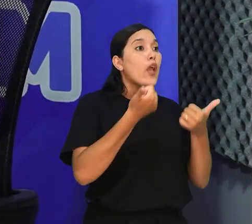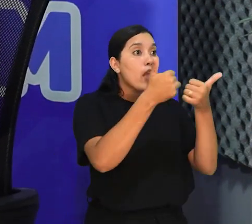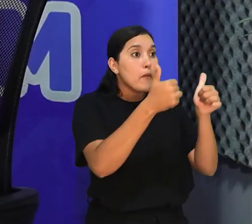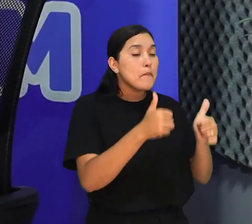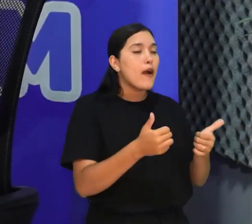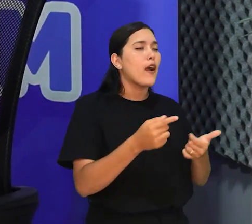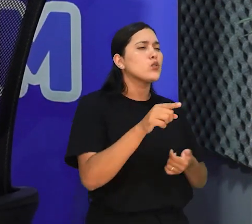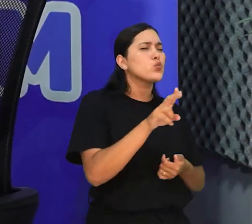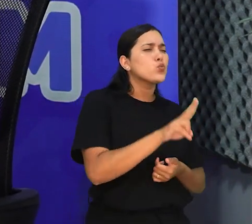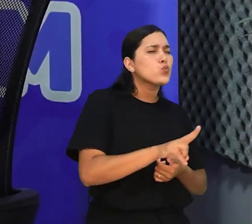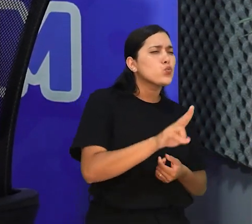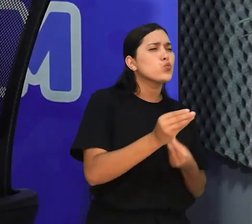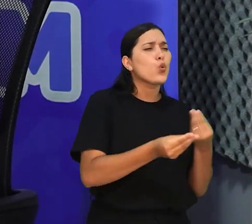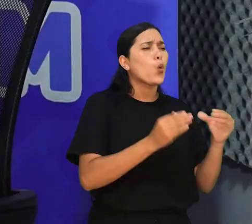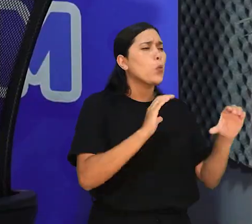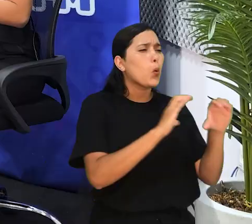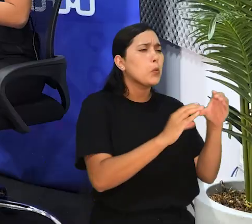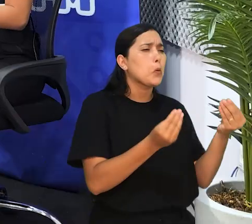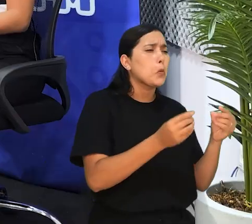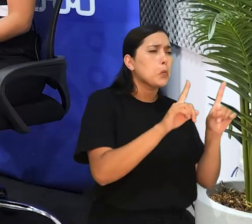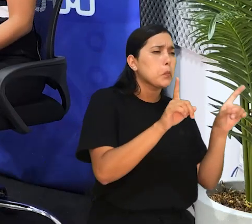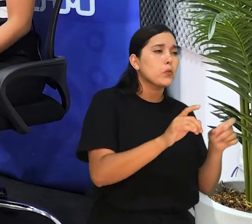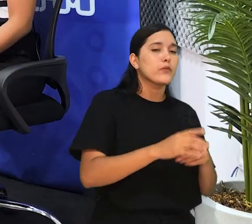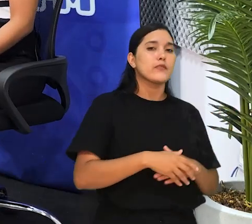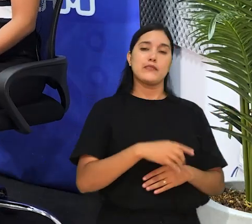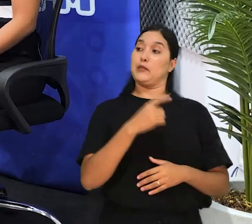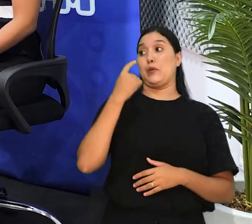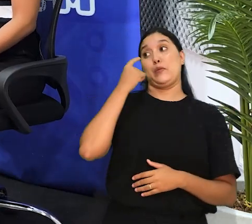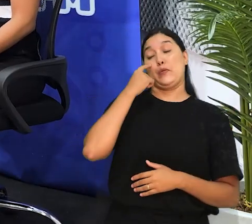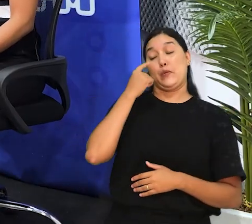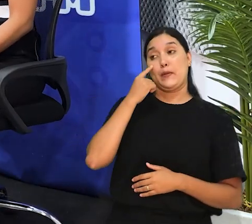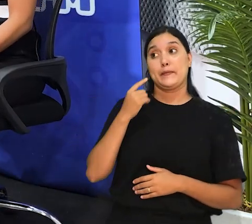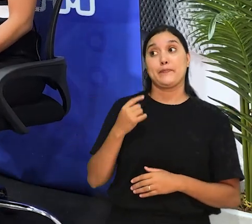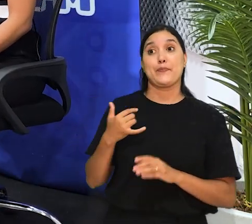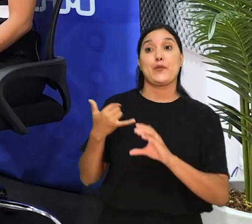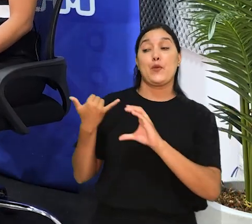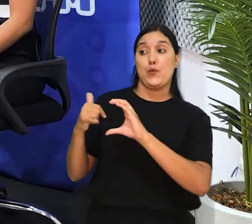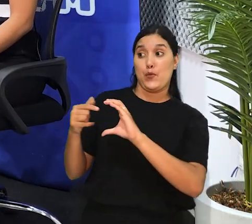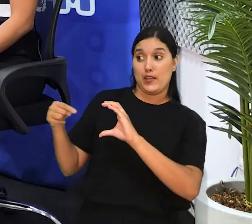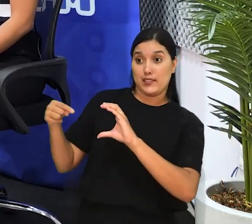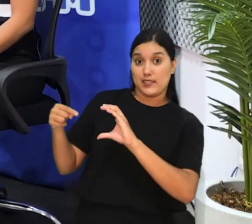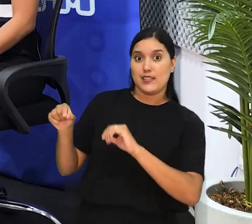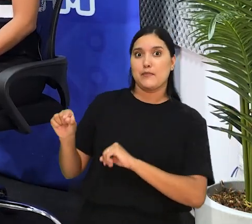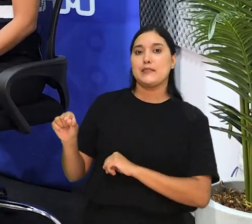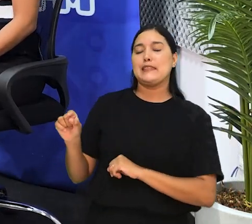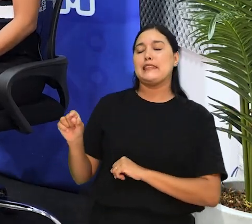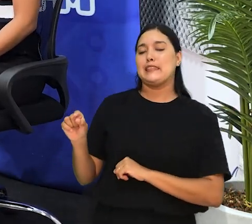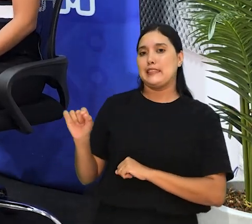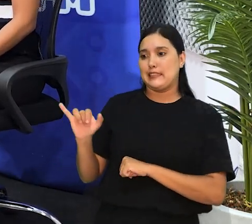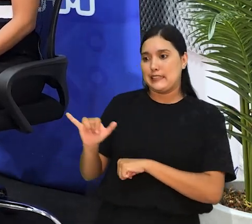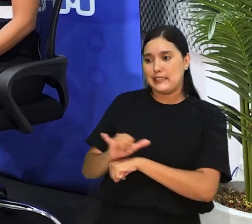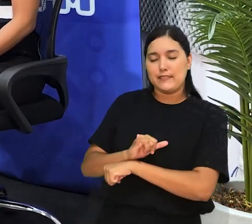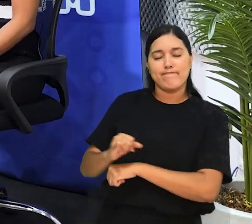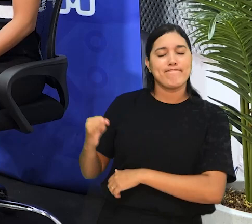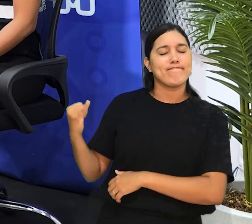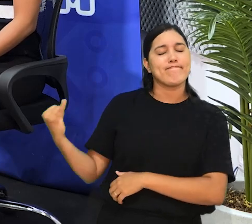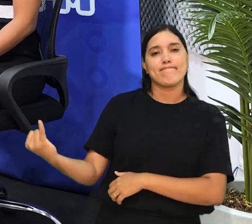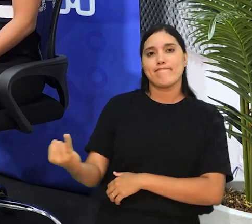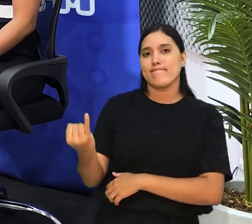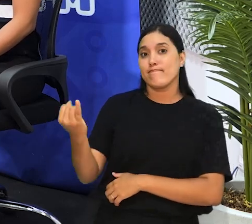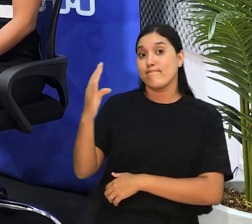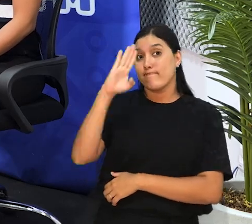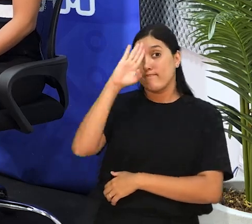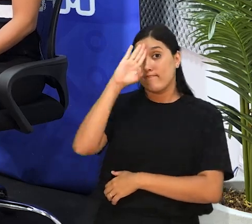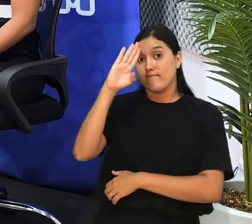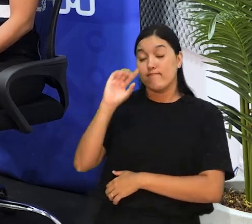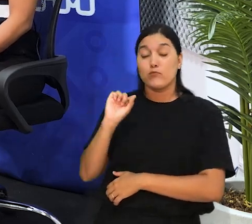usa, por exemplo, no WhatsApp? Como você se comunica com ele? Olha, o WhatsApp, ele é também uma das ferramentas